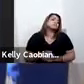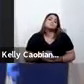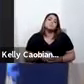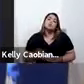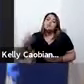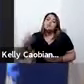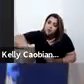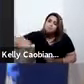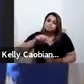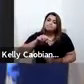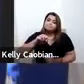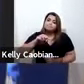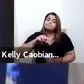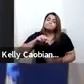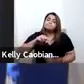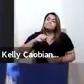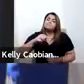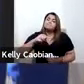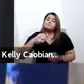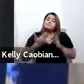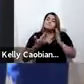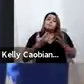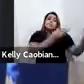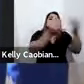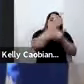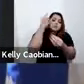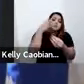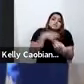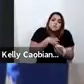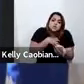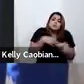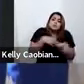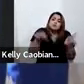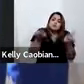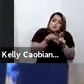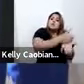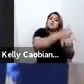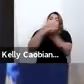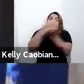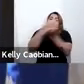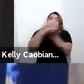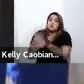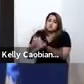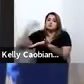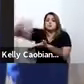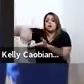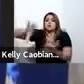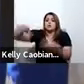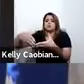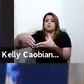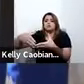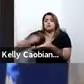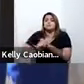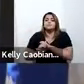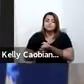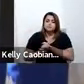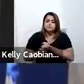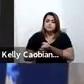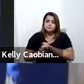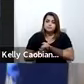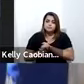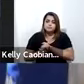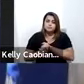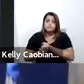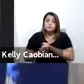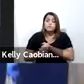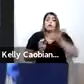a esse apoio que superou em muito aquilo que se imaginava. O governo